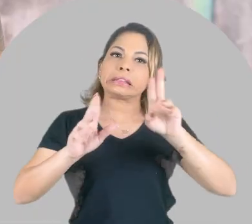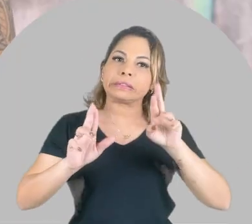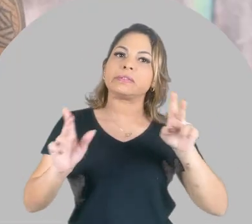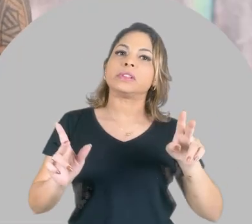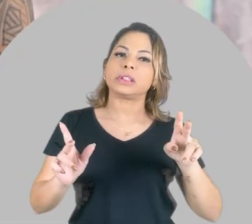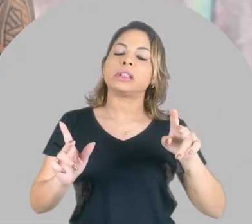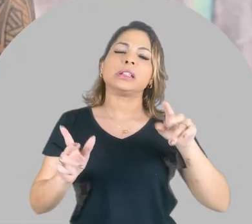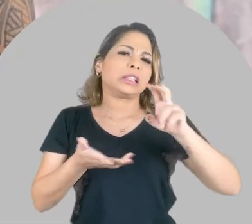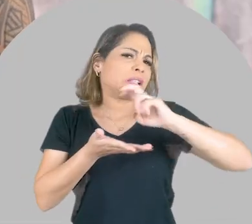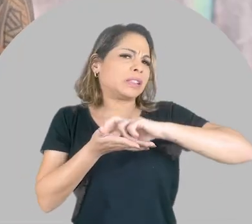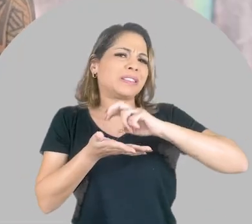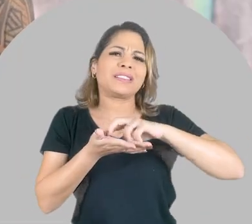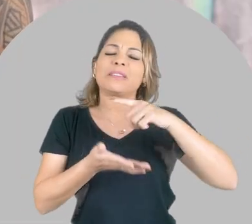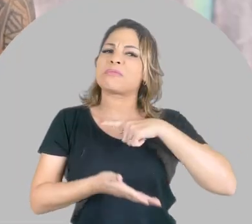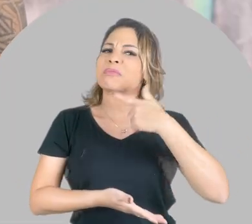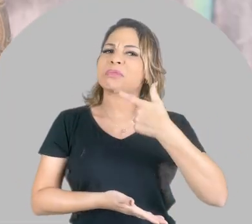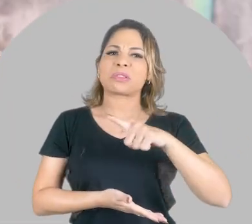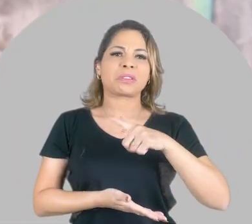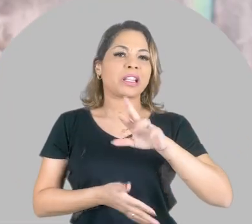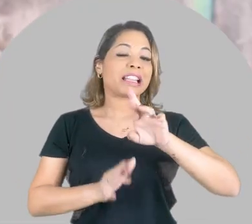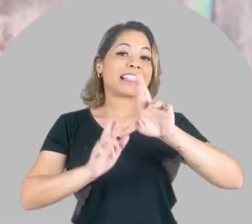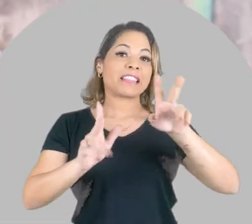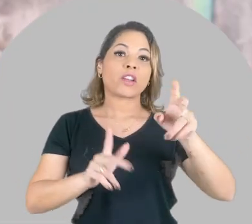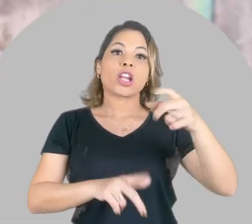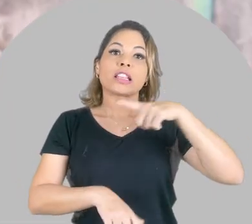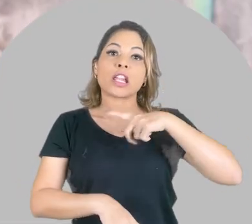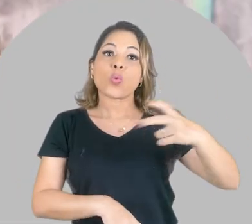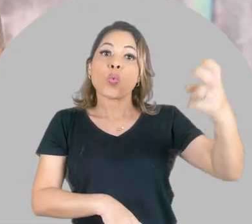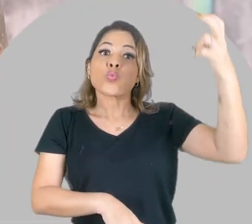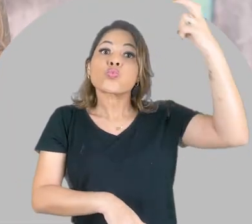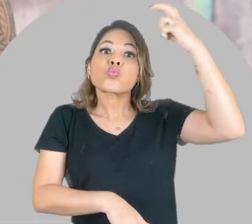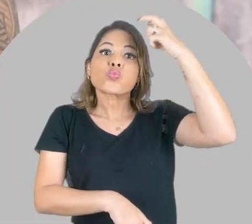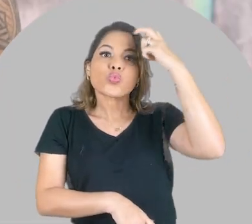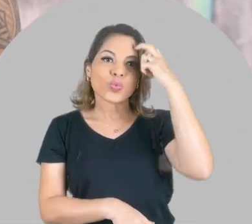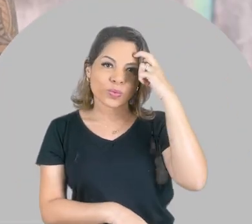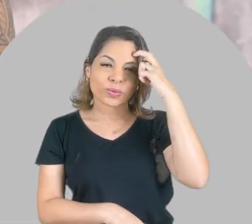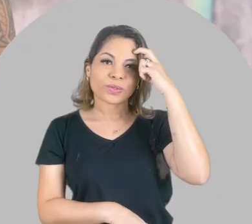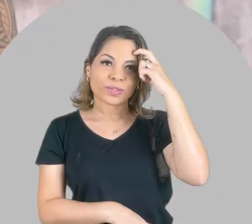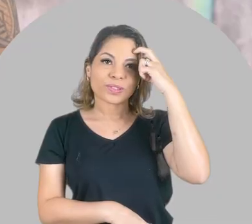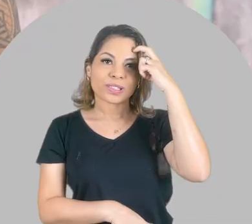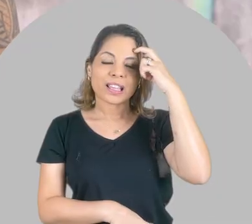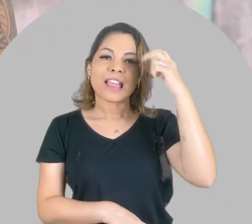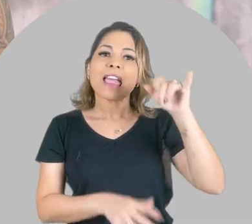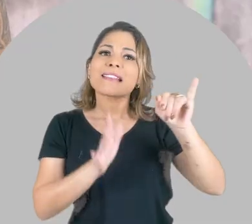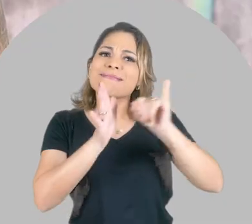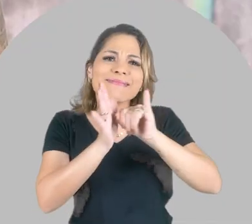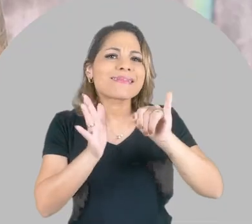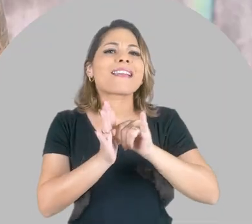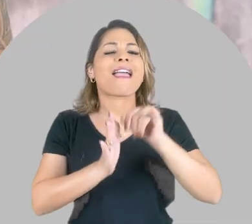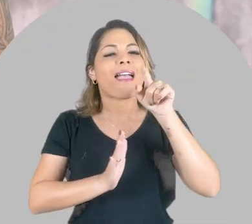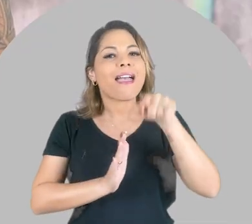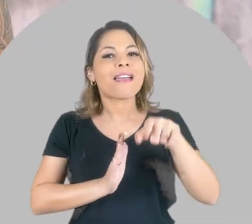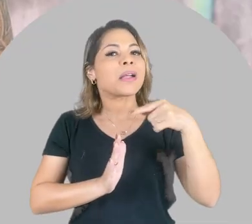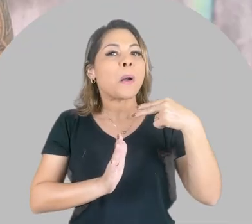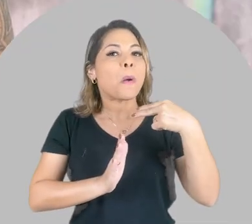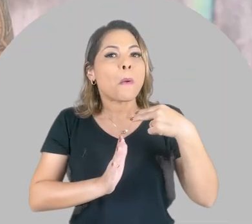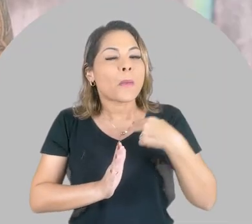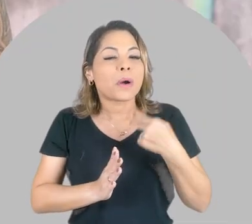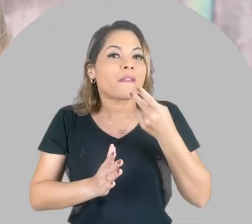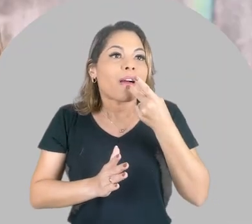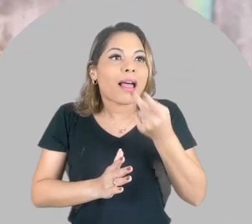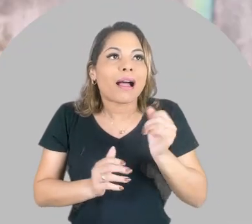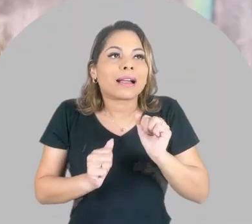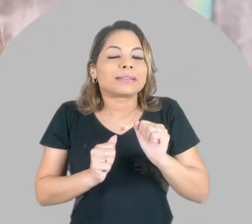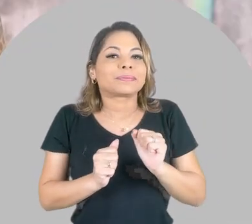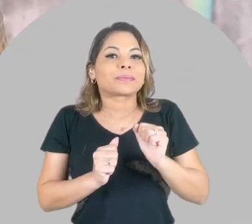seu profeta, você vai ter uma divergência, certo? No hip hop a gente não tem isso. No hip hop nós temos uma cultura. Cultura é identidade.